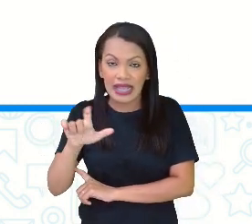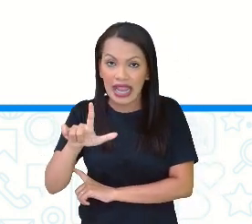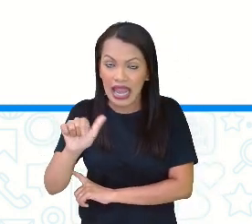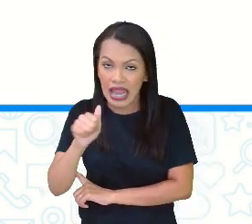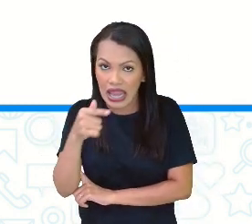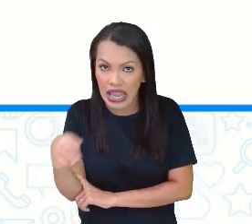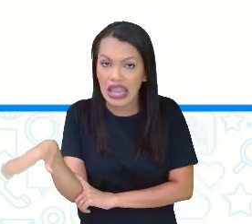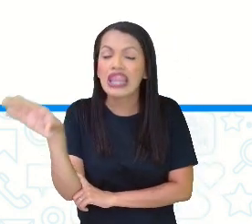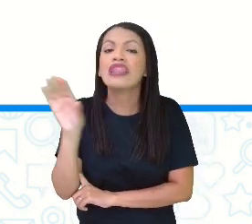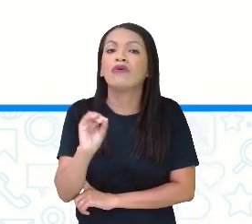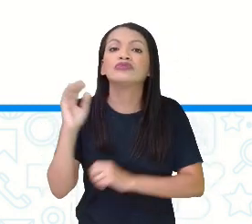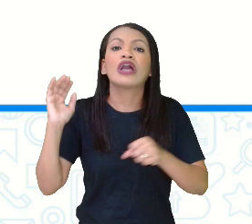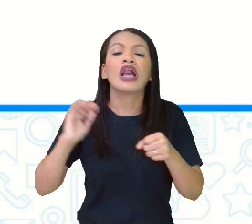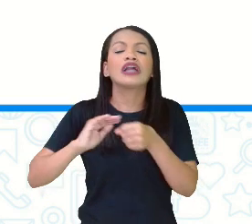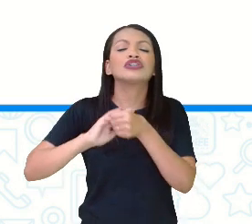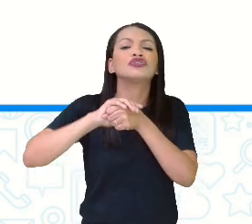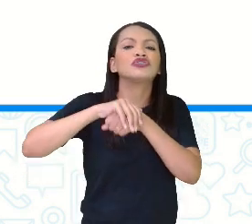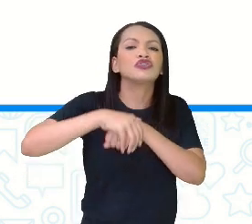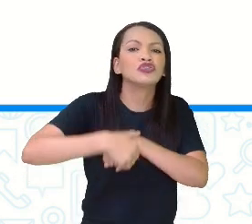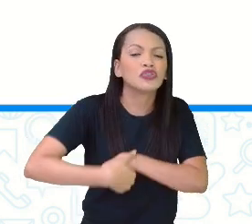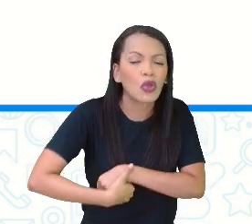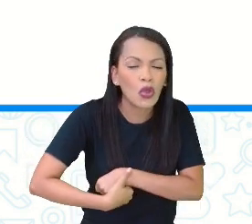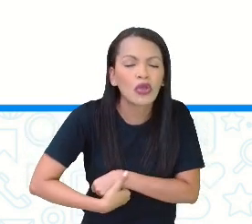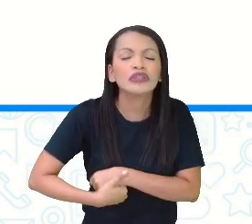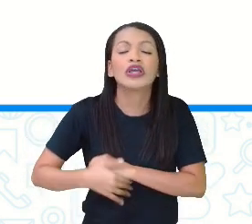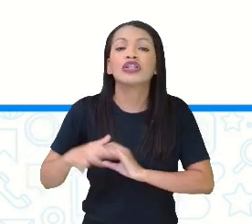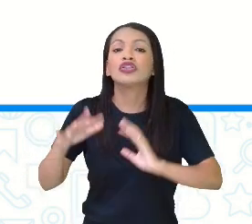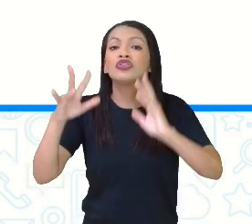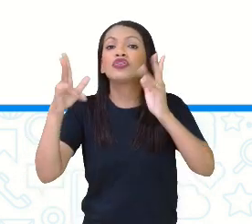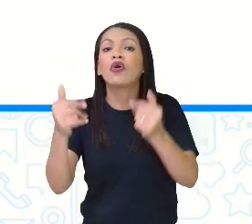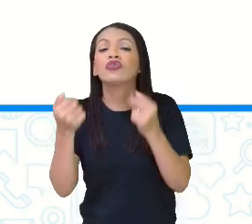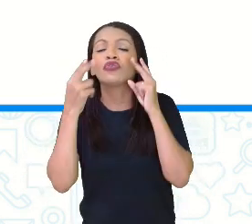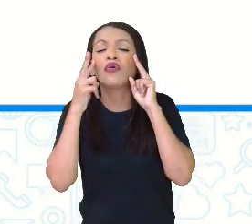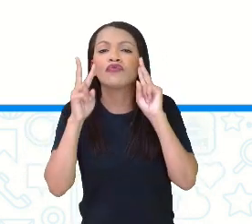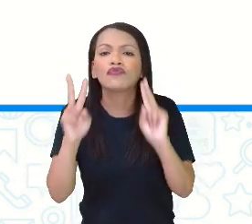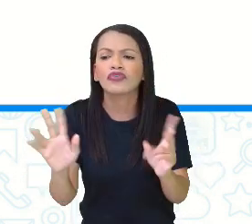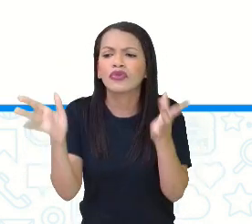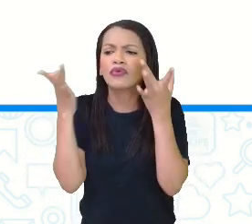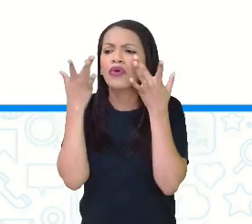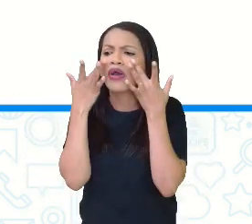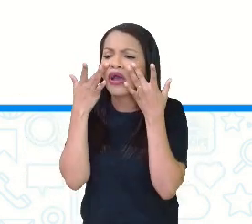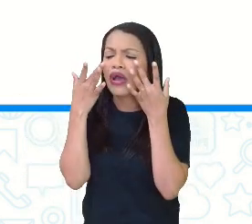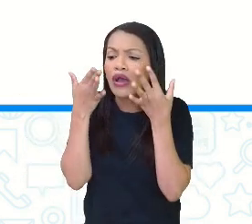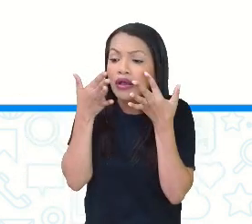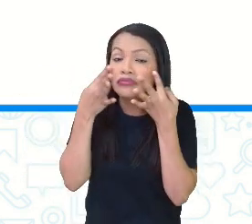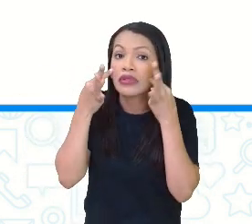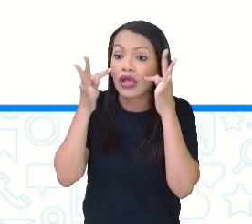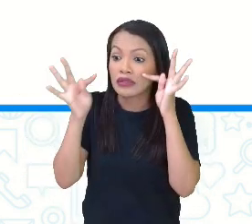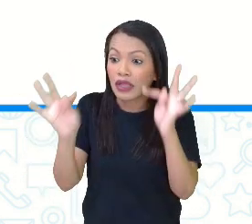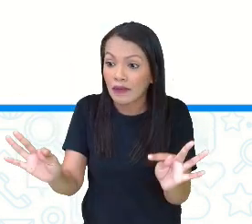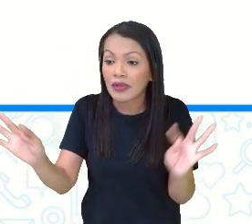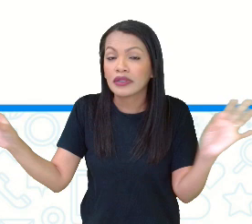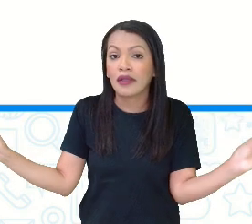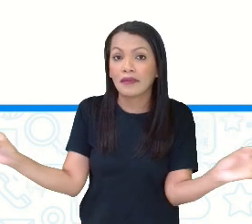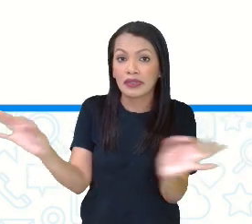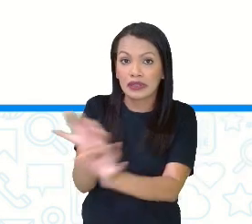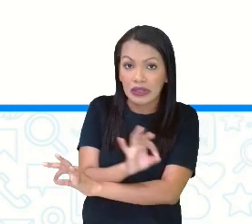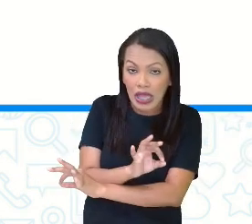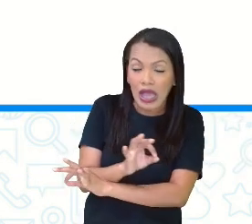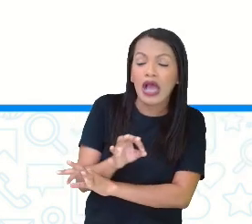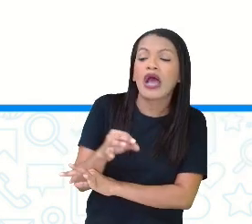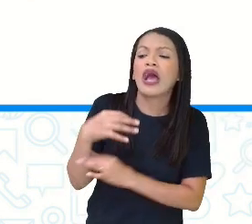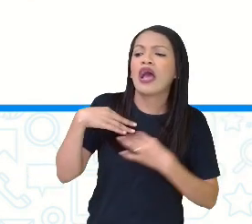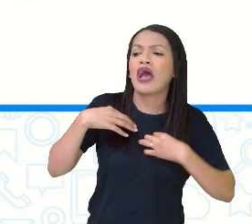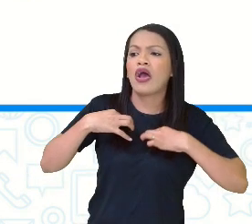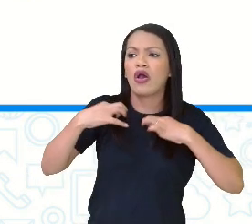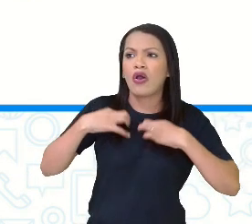desfile, os 2 vigaristas, querendo que todos testemunhassem seu grande interesse em terminar a roupa do rei, passaram a noite